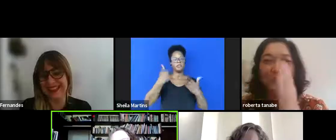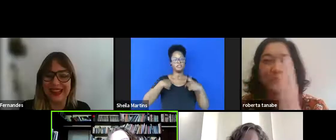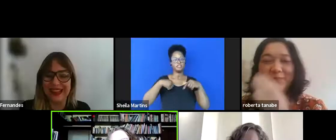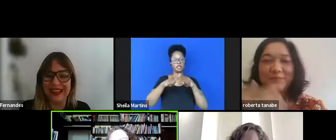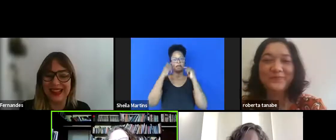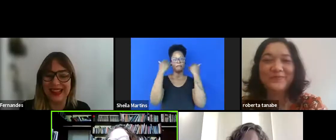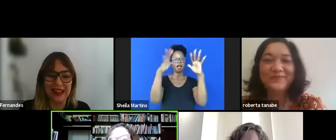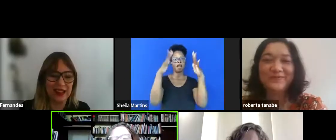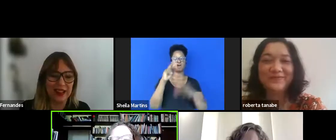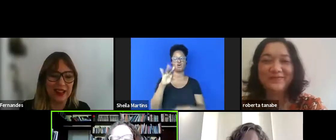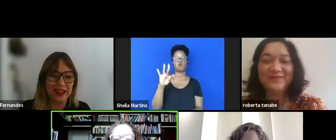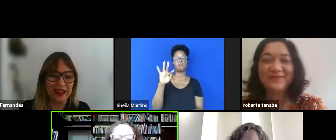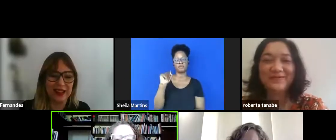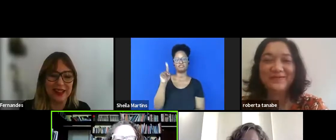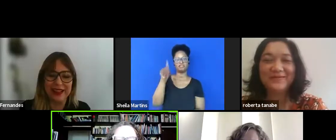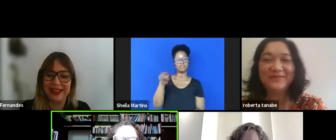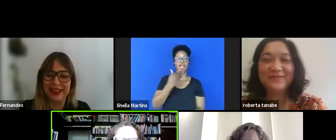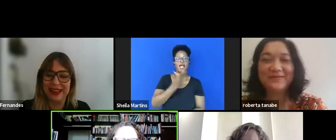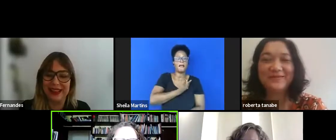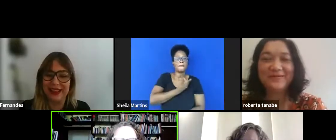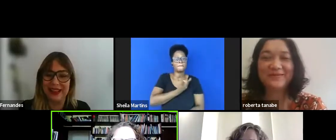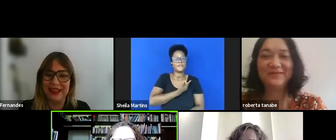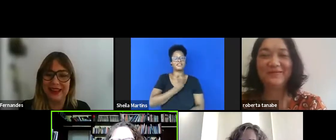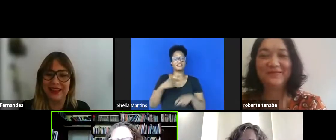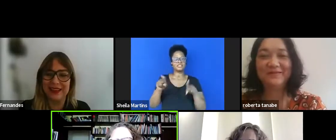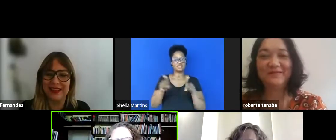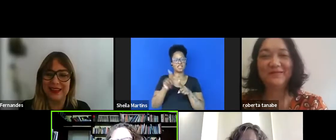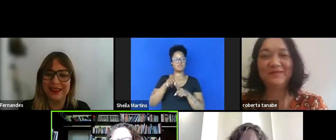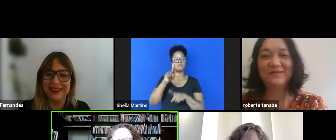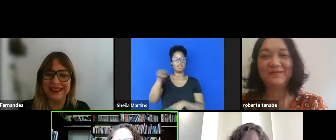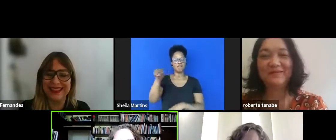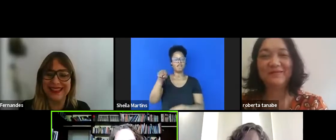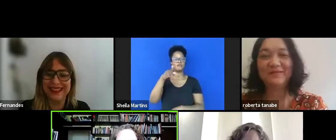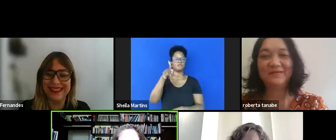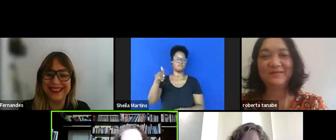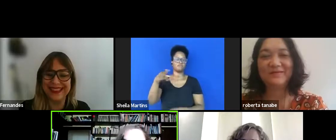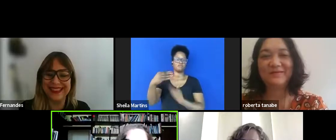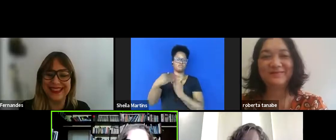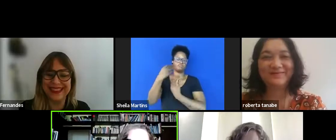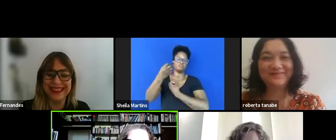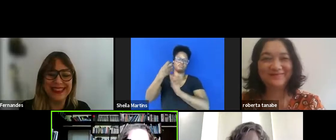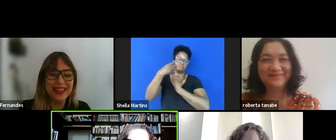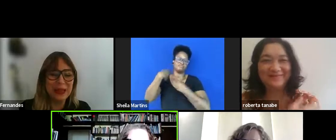parabéns a Roberta, que é amiga, mas é também minha mestra em ensinamentos.